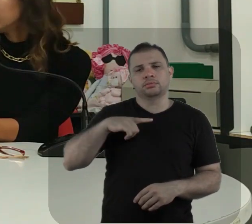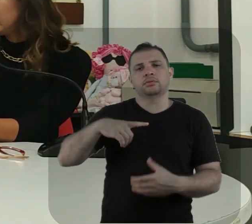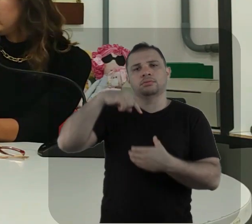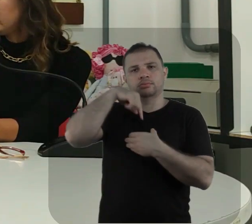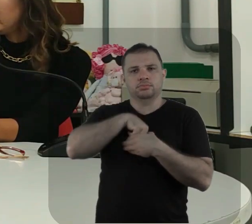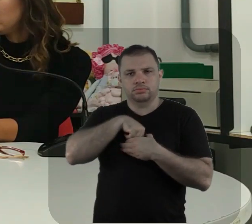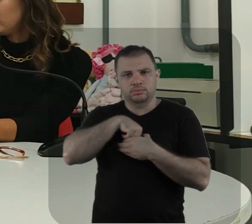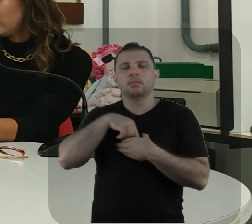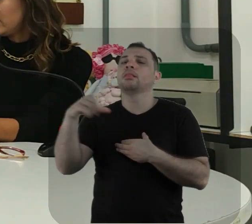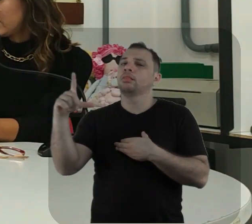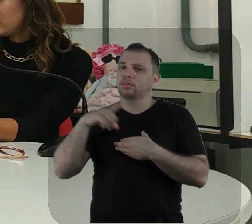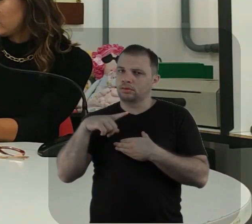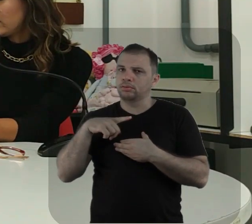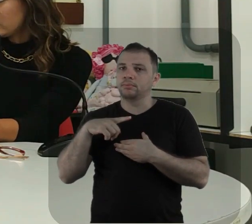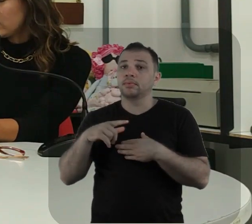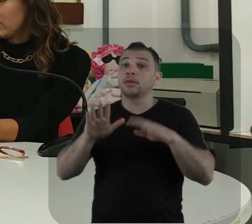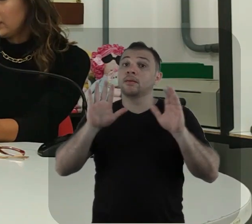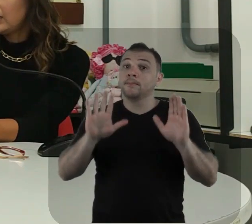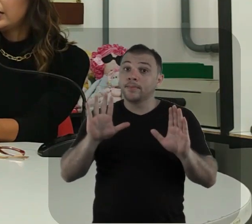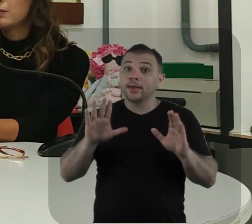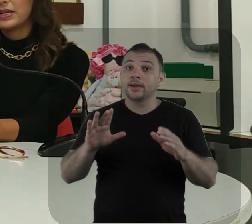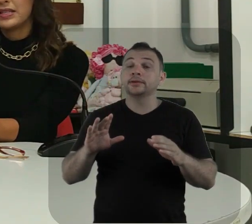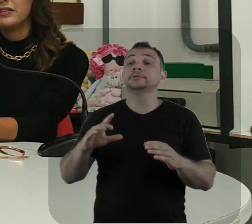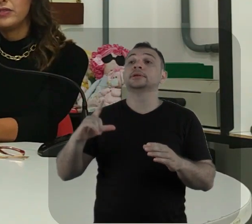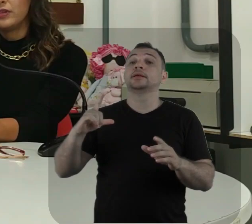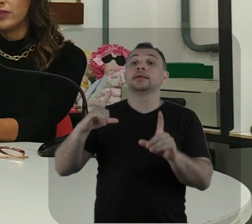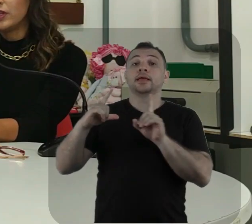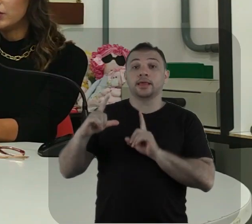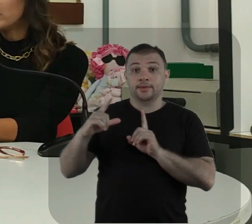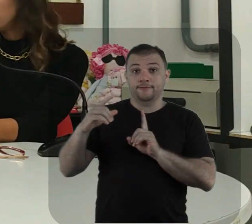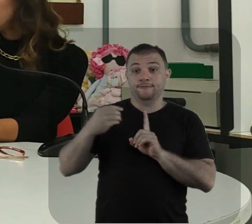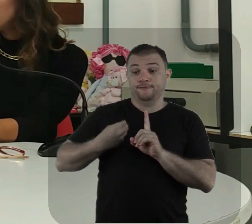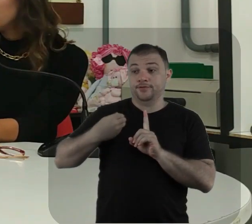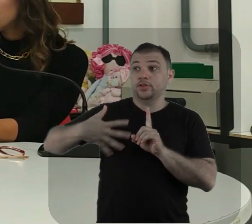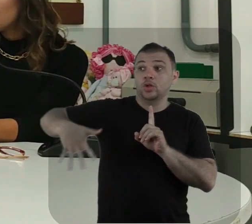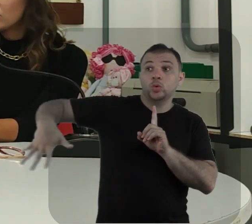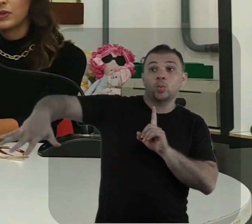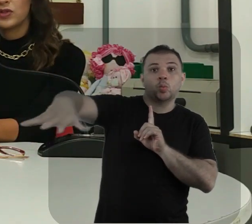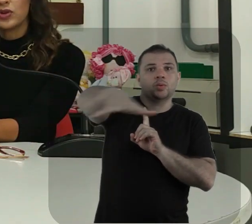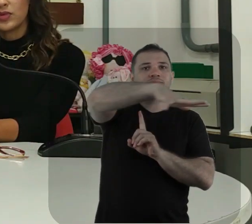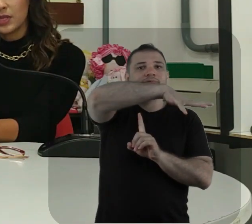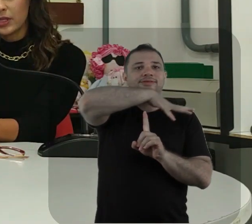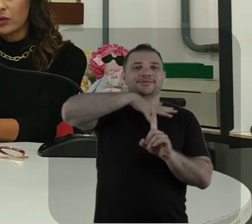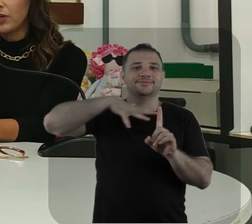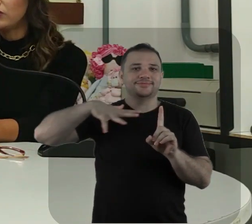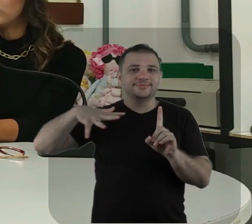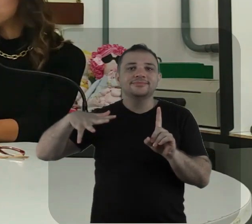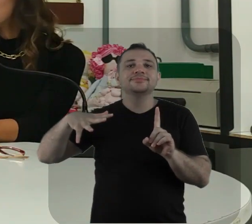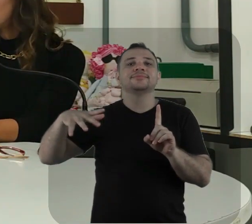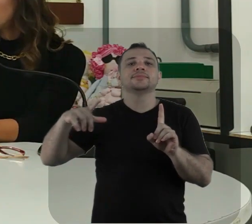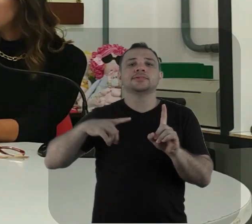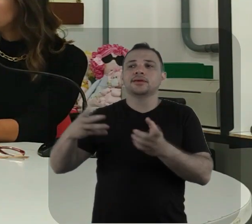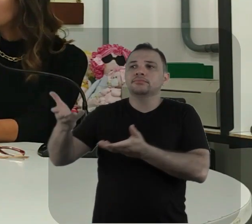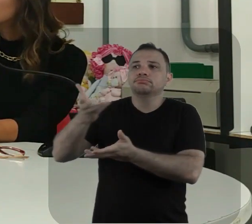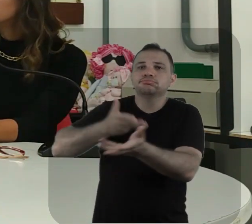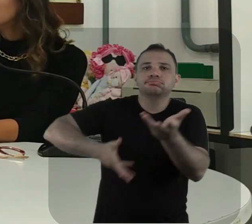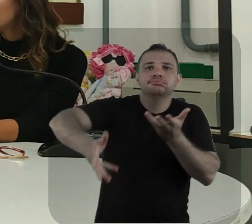individual, né? Tem a individualidade, aquilo que é só dele. Mas ele vive no meio, ele interage com pessoas, ele tem um ambiente de trabalho, ele tem um